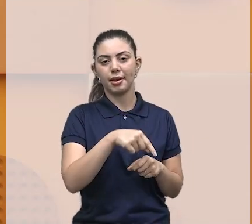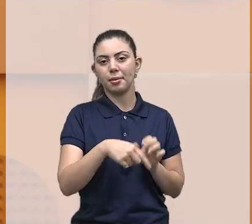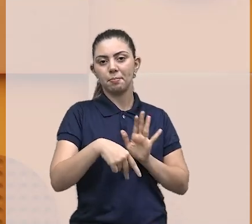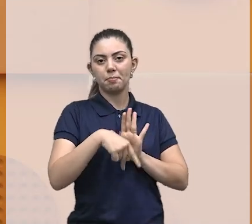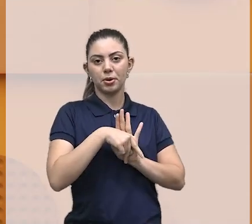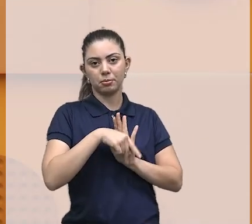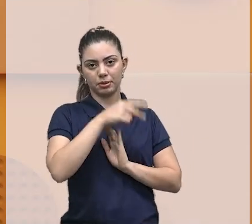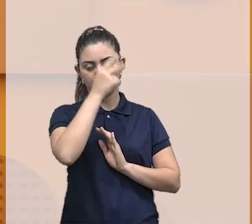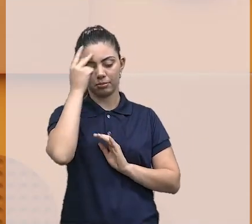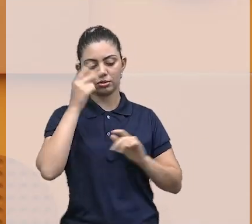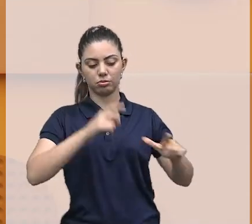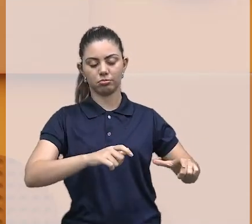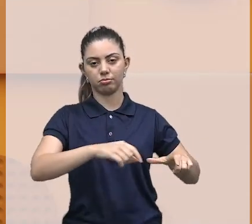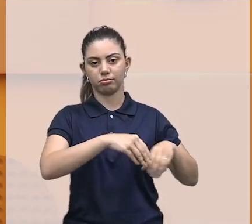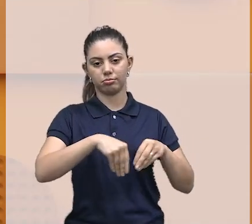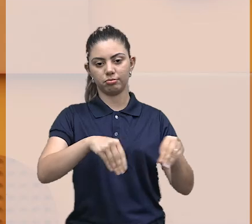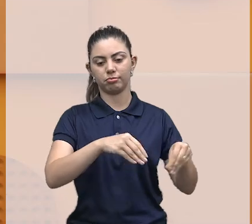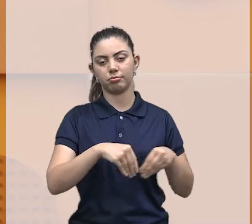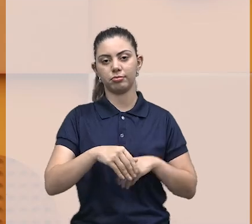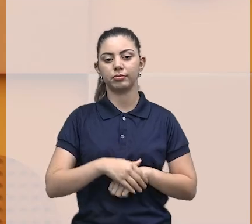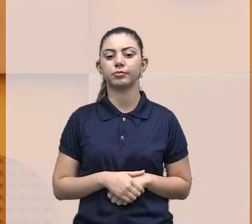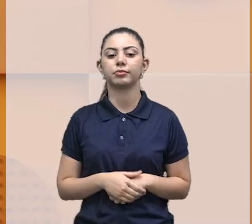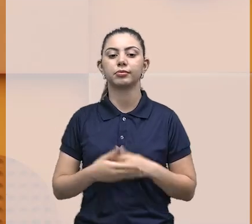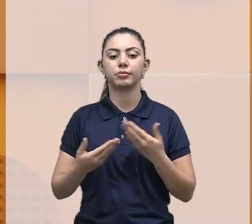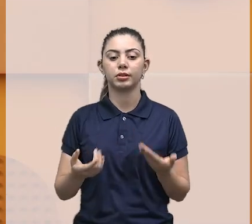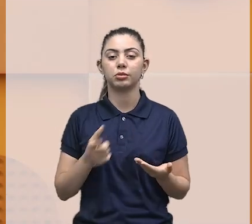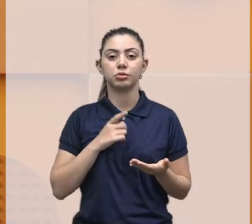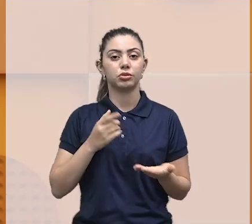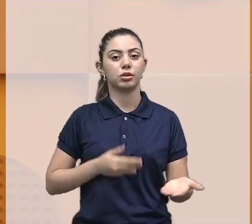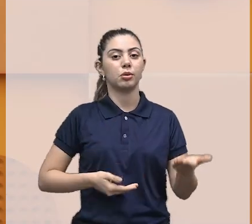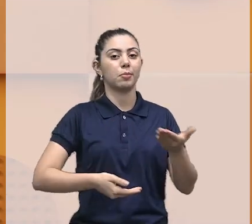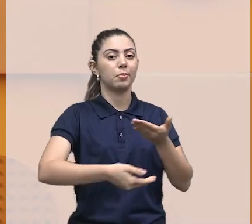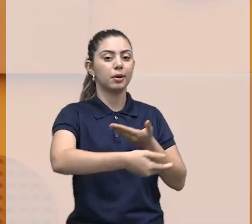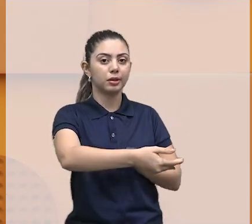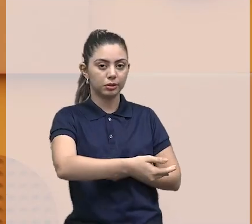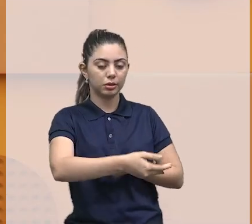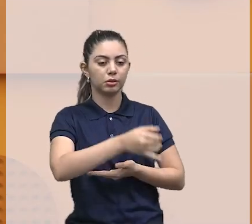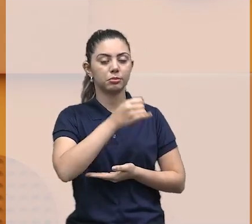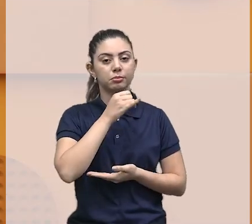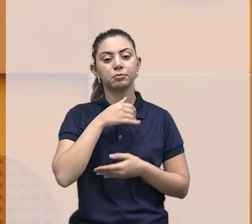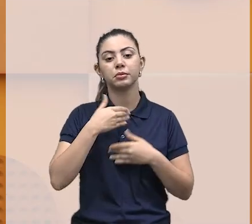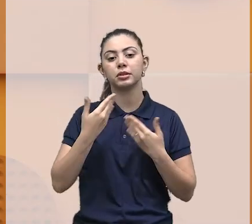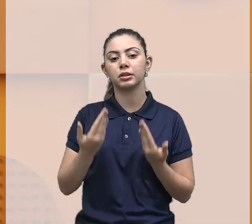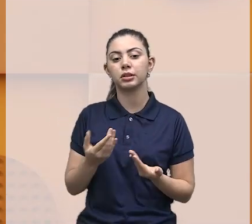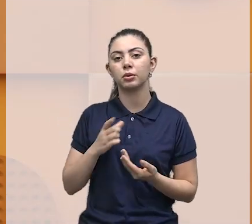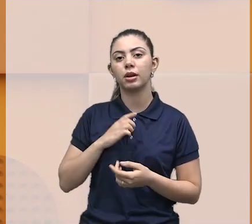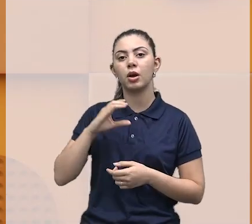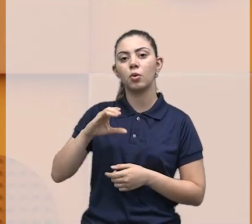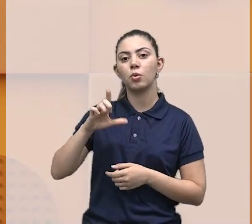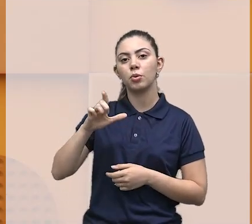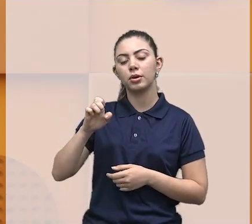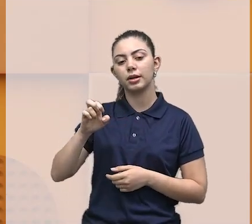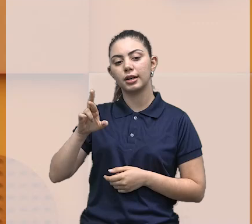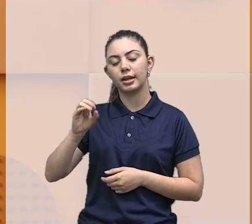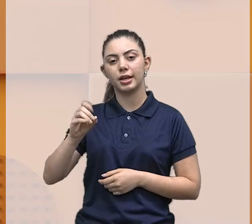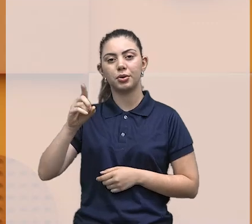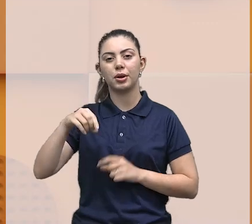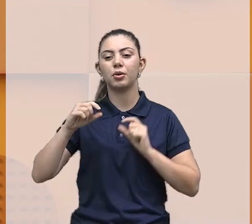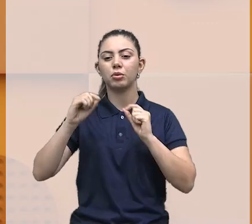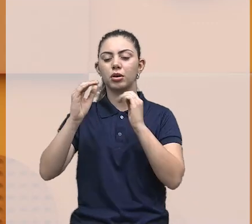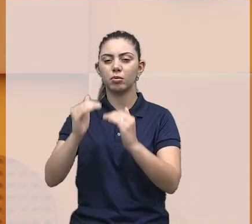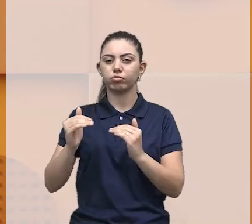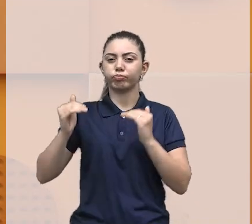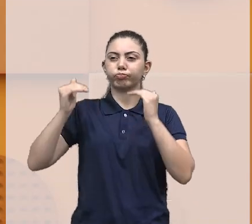senhorio. Havia troca de excedentes, então, entre os feudos. O clero era o ápice, então, da pirâmide social no